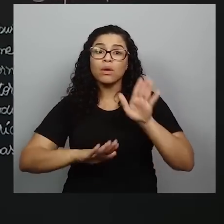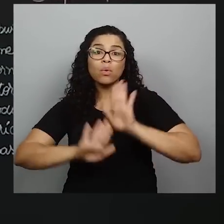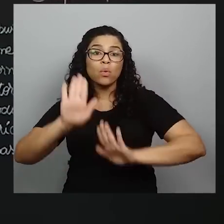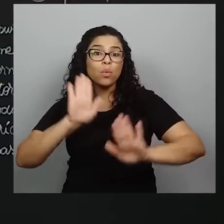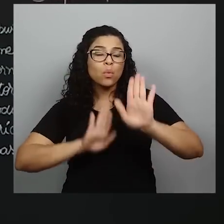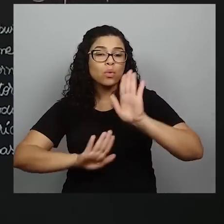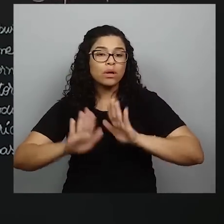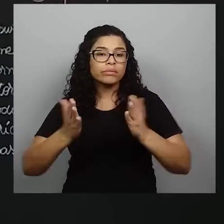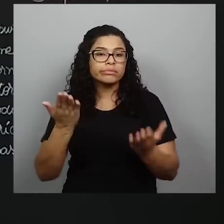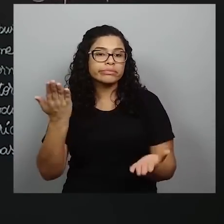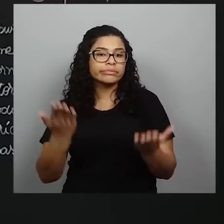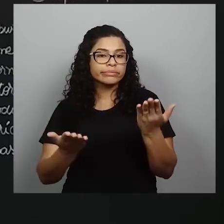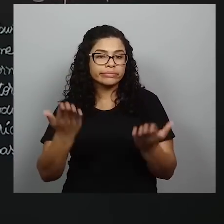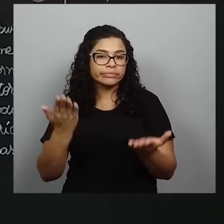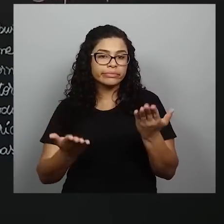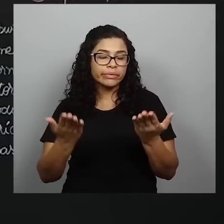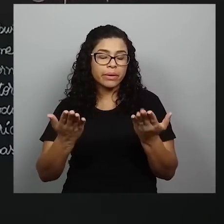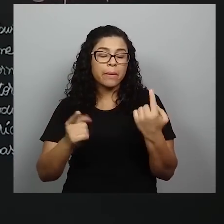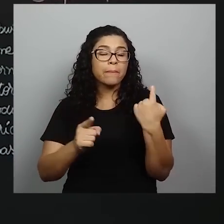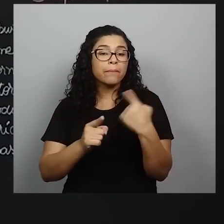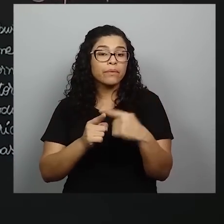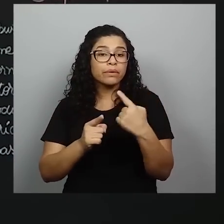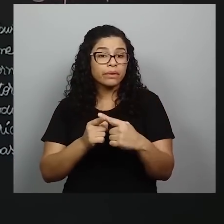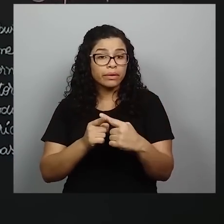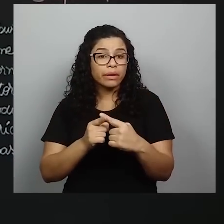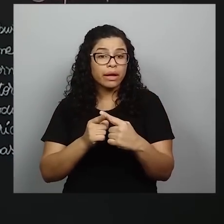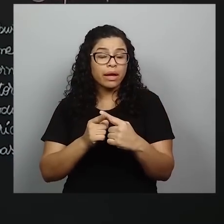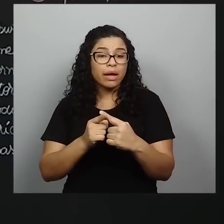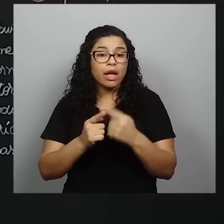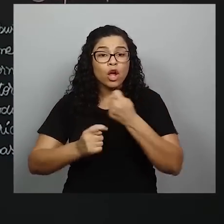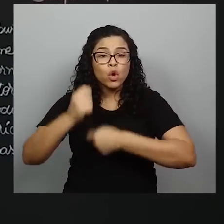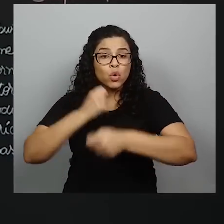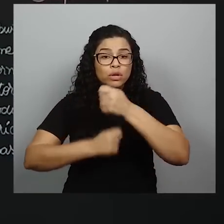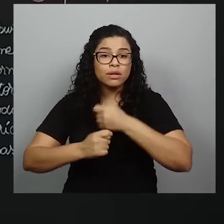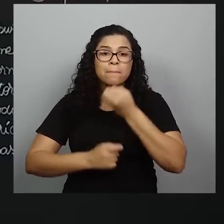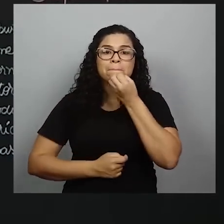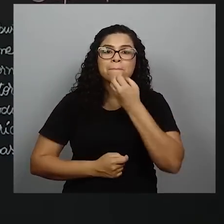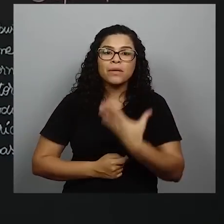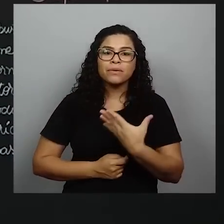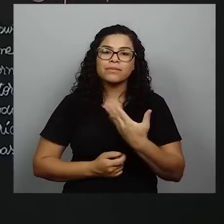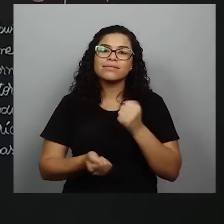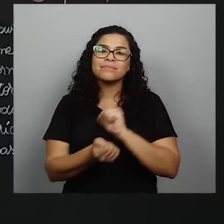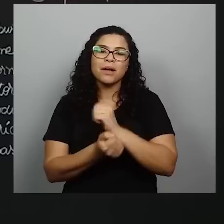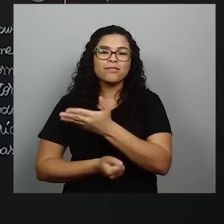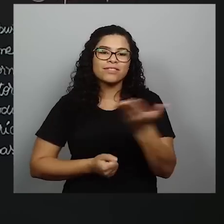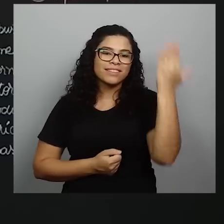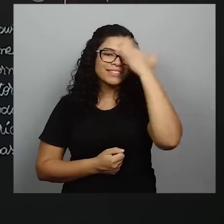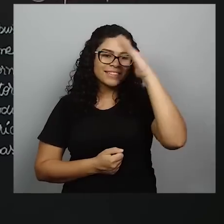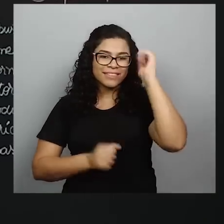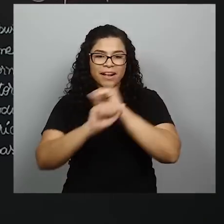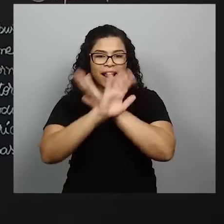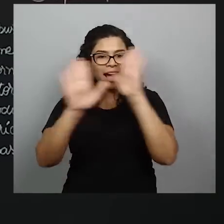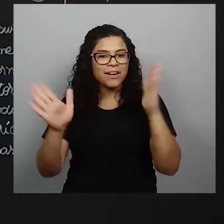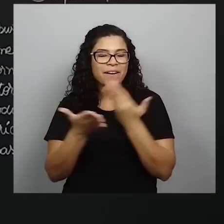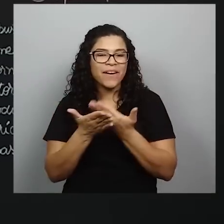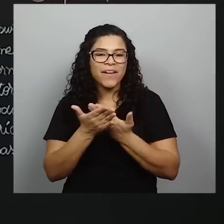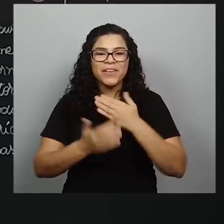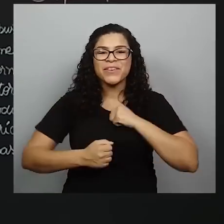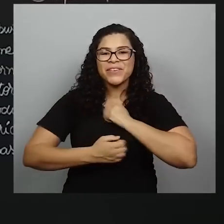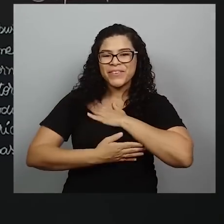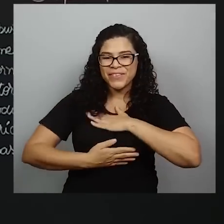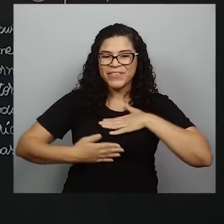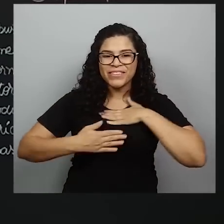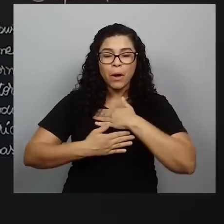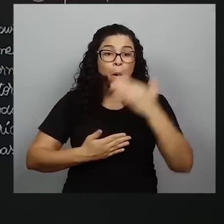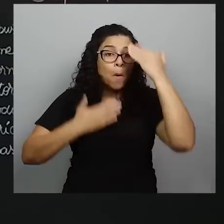com essa balança para que a economia acabe fluindo bem. Eu espero que você tenha entendido essa aula, eu espero que você tenha gostado. Muito